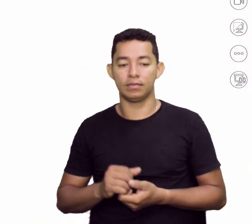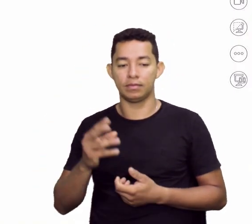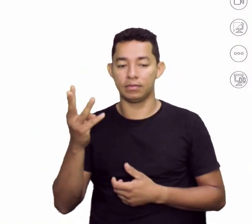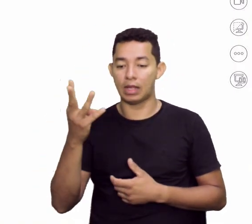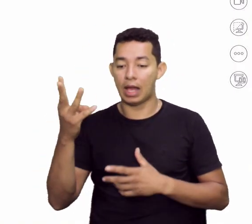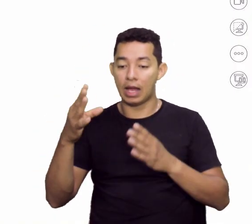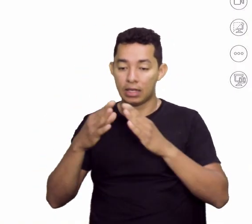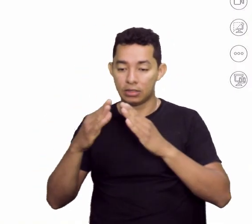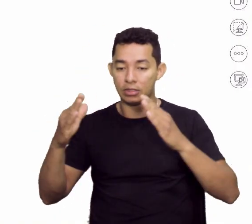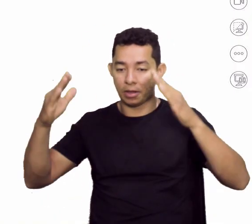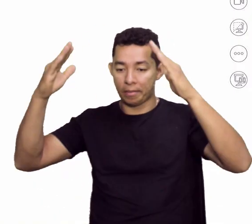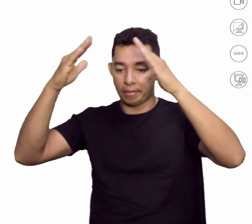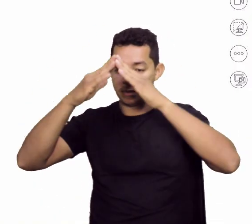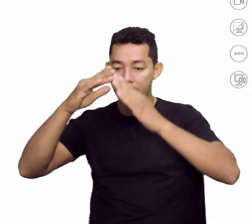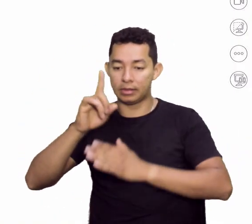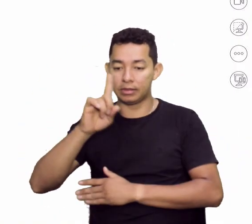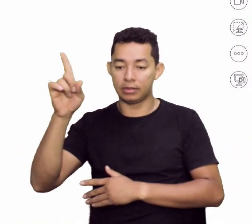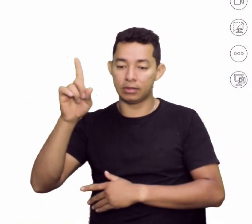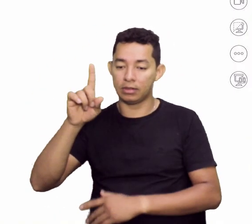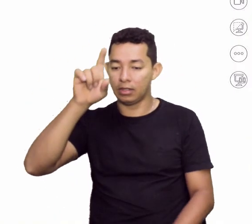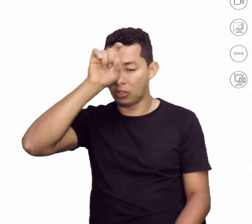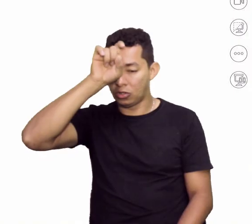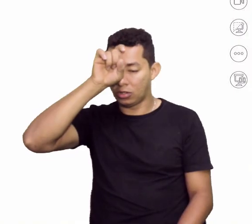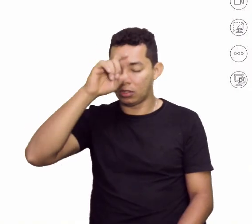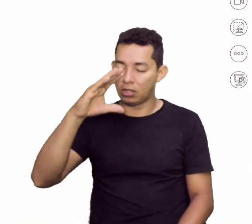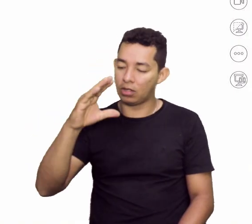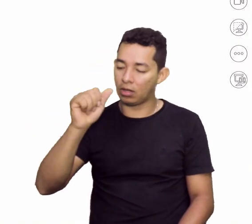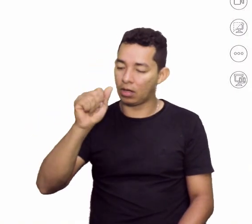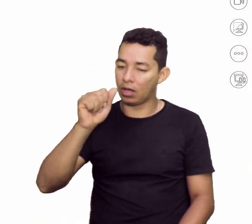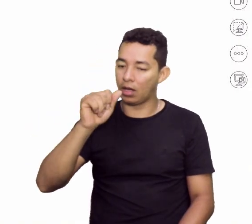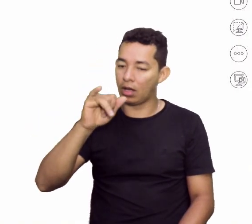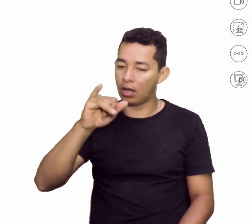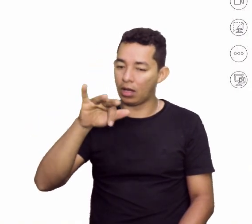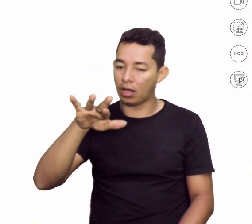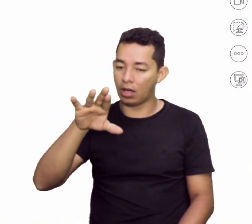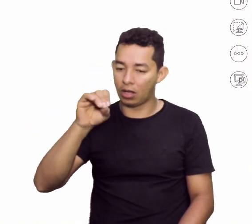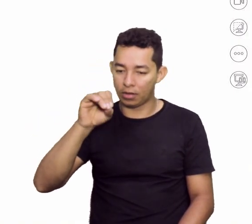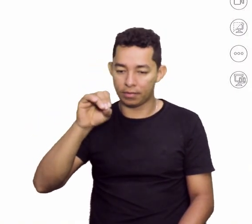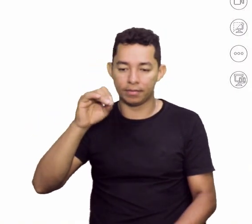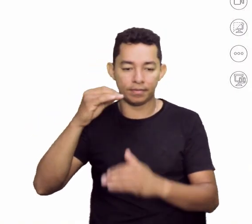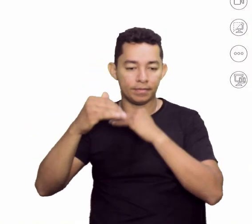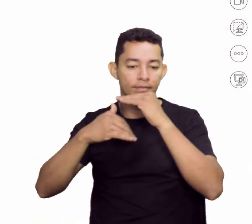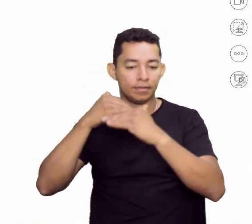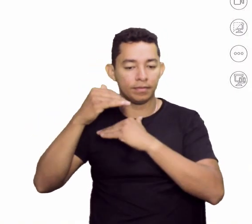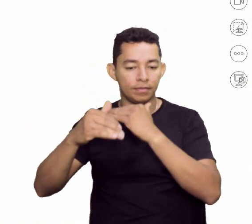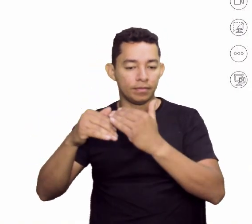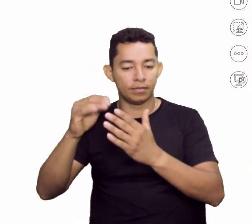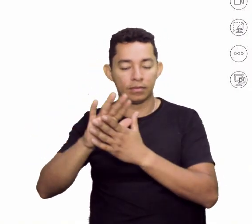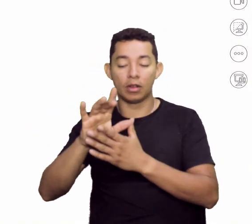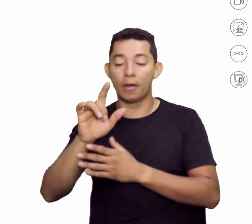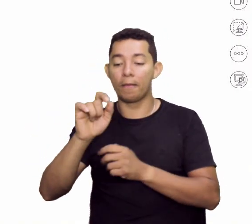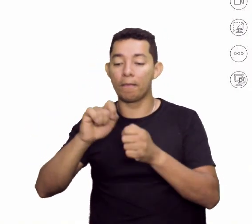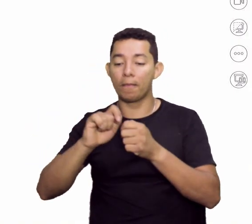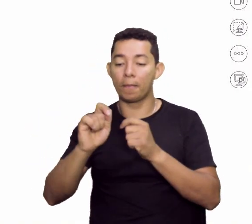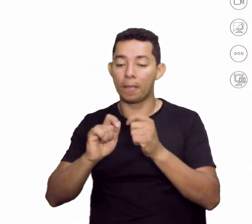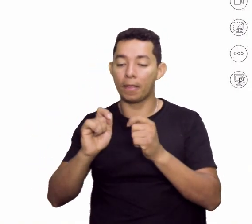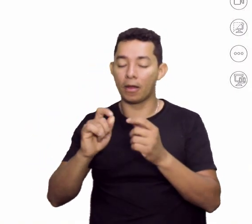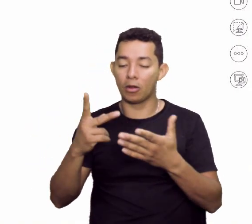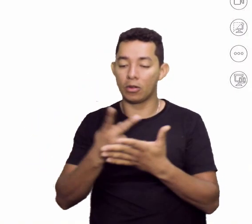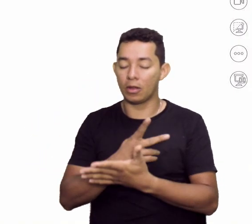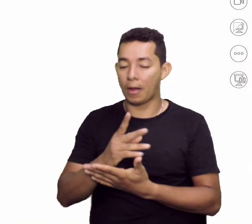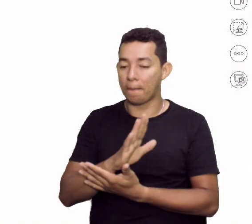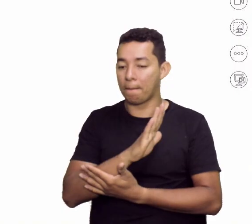maiores pirâmides do Egito estão no Cairo e foram construídas para sepultar